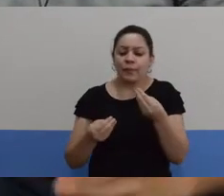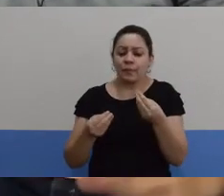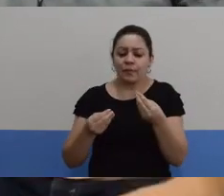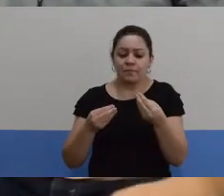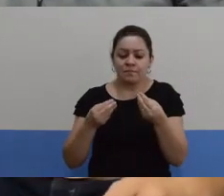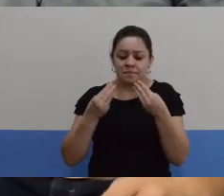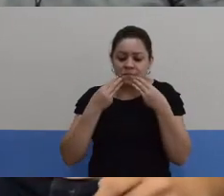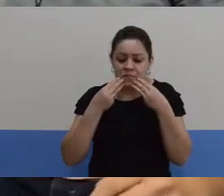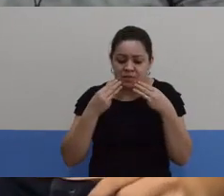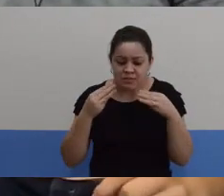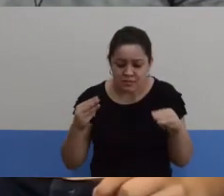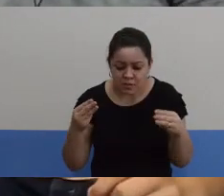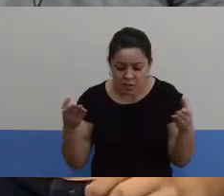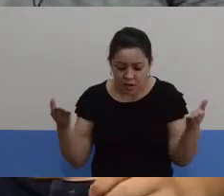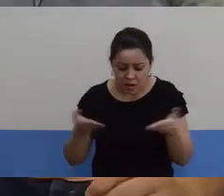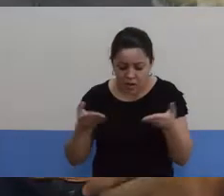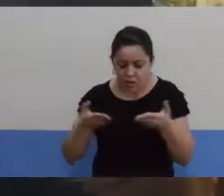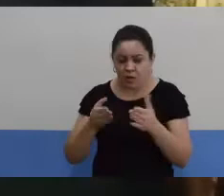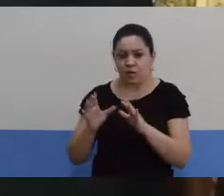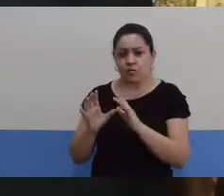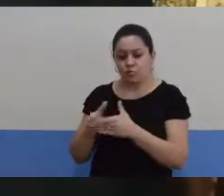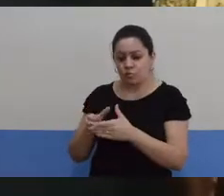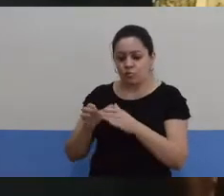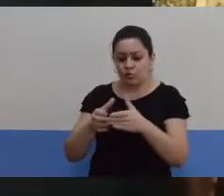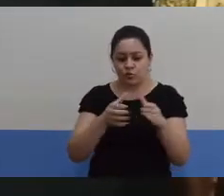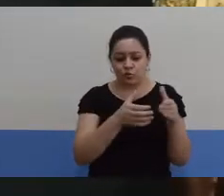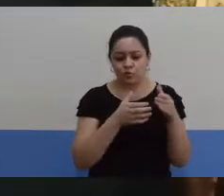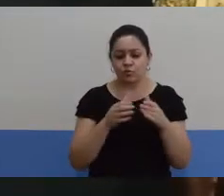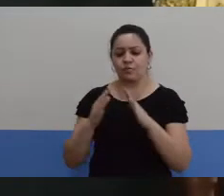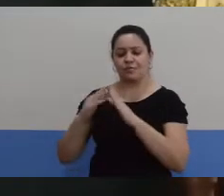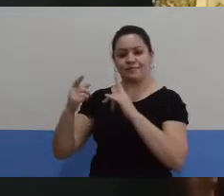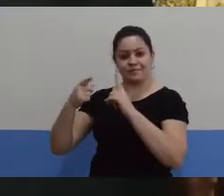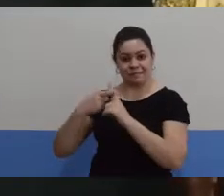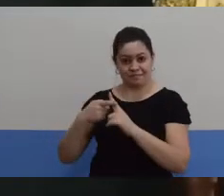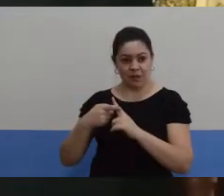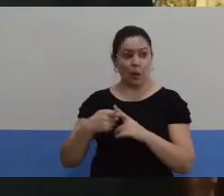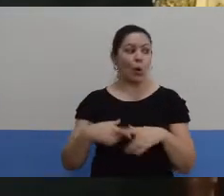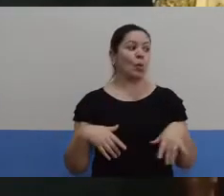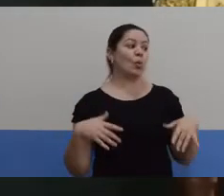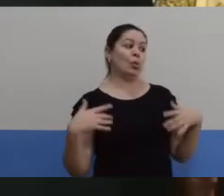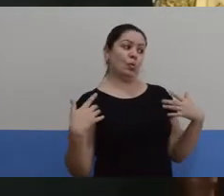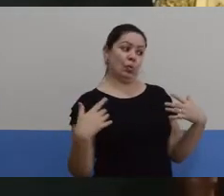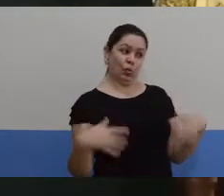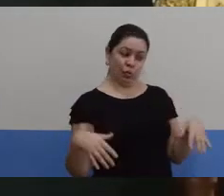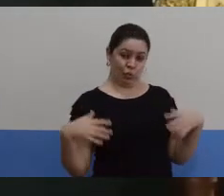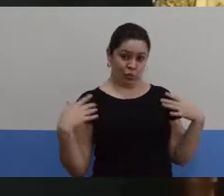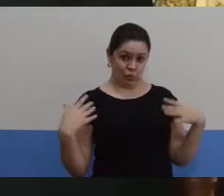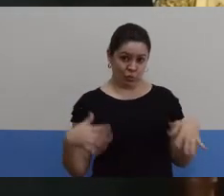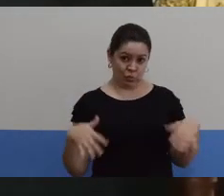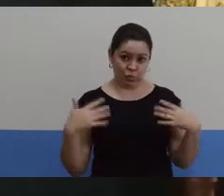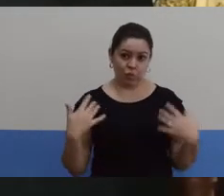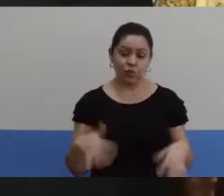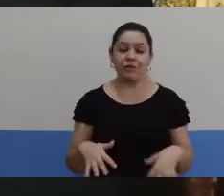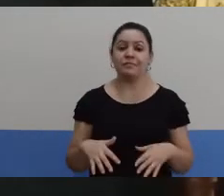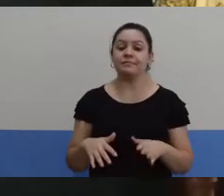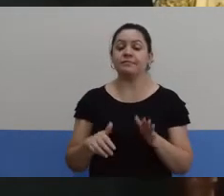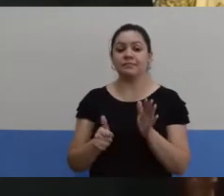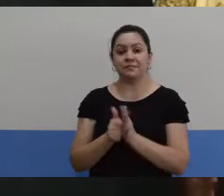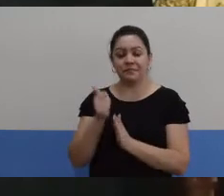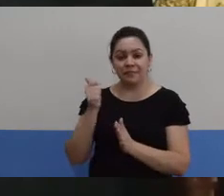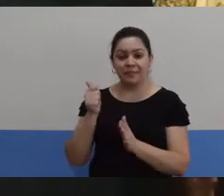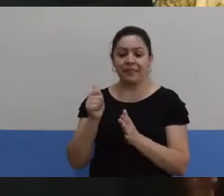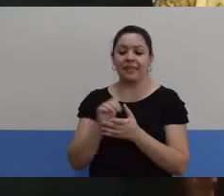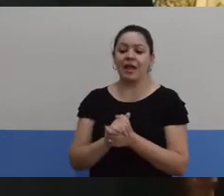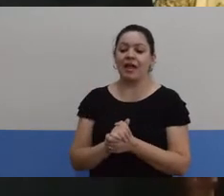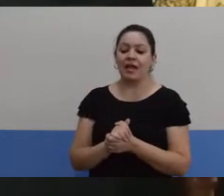das comissões paroquiais? A tarefa é brava. Vamos lá. Primeiro as